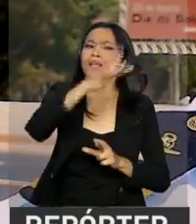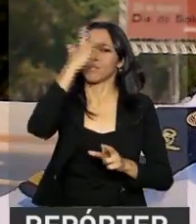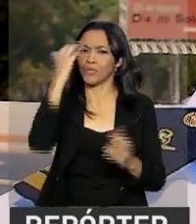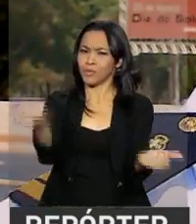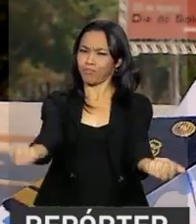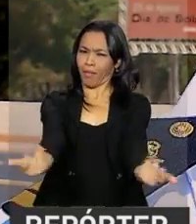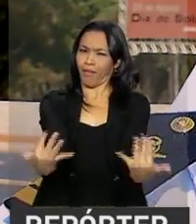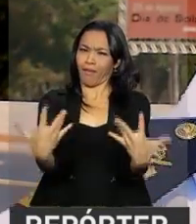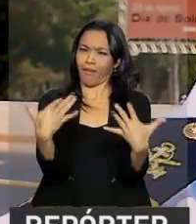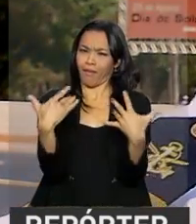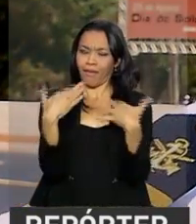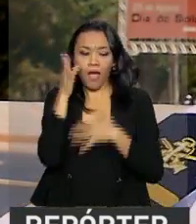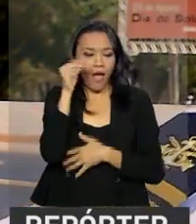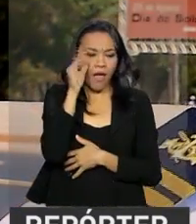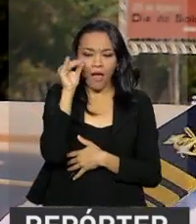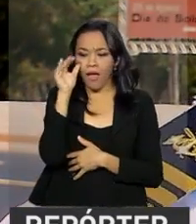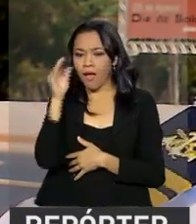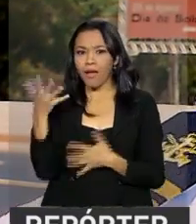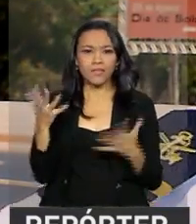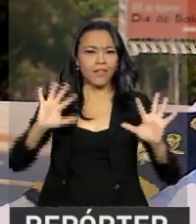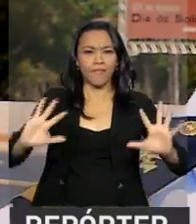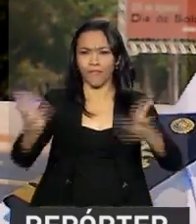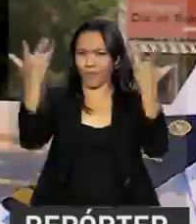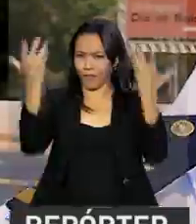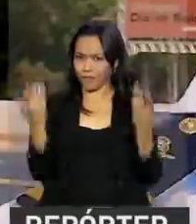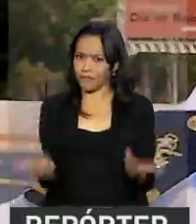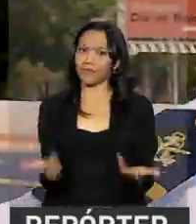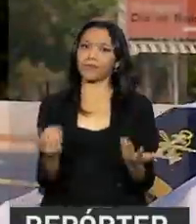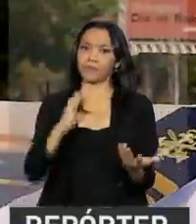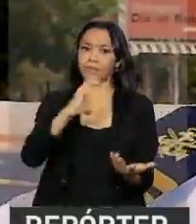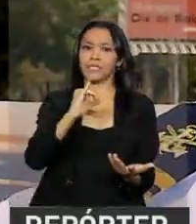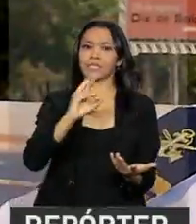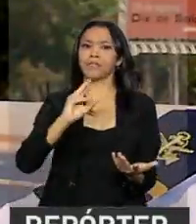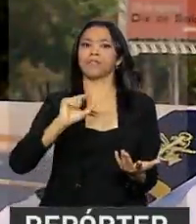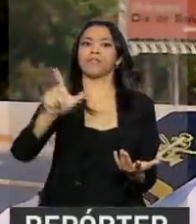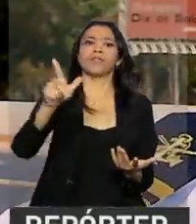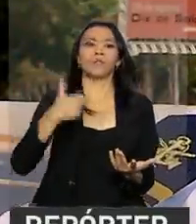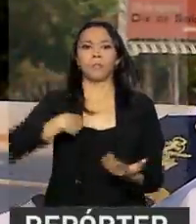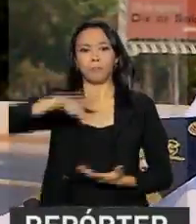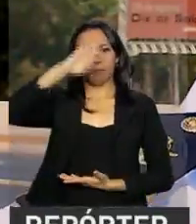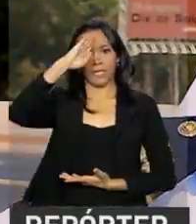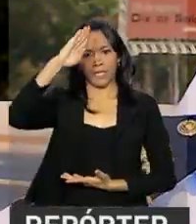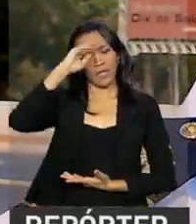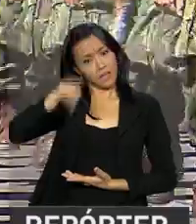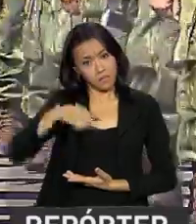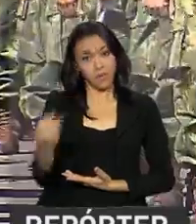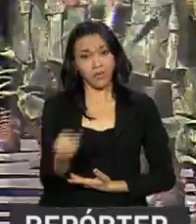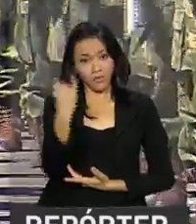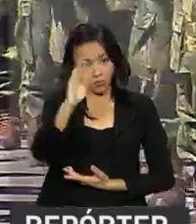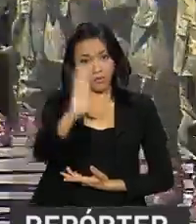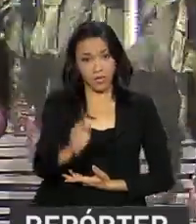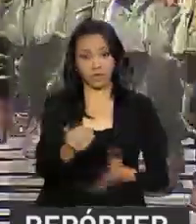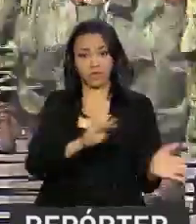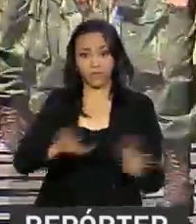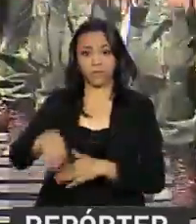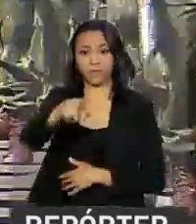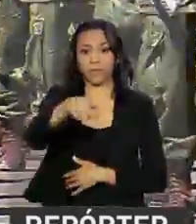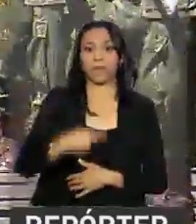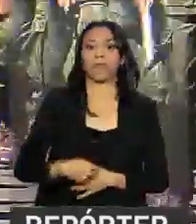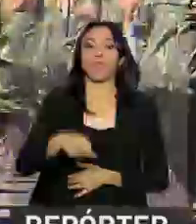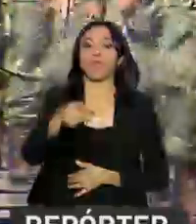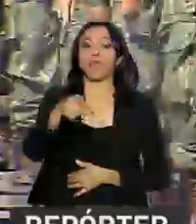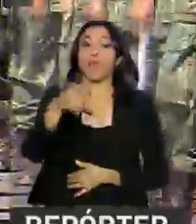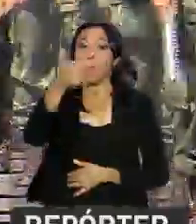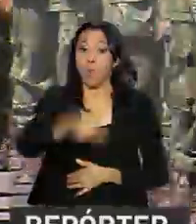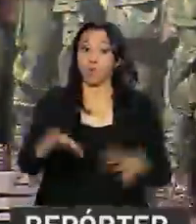externo para prestigiar esse evento né um evento Cívico Militar de grande importância para o país a Banda Marcial do corpo de